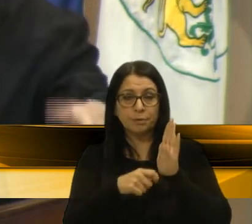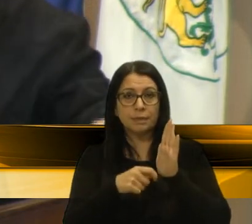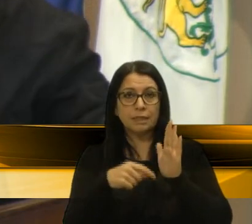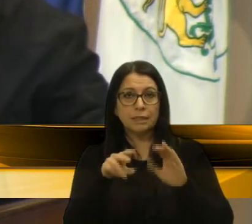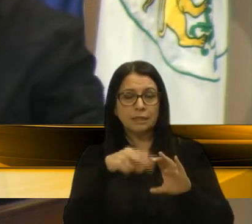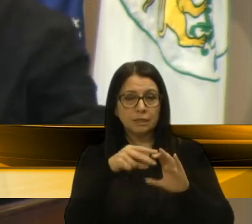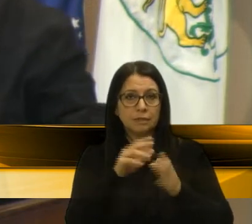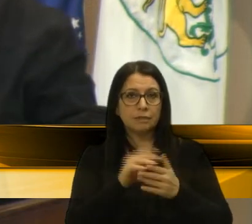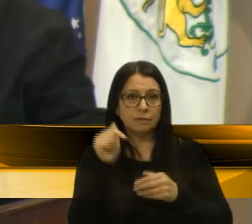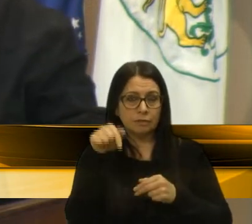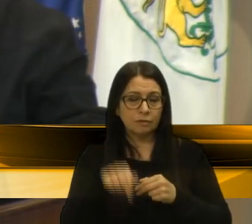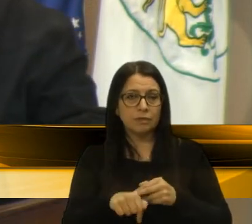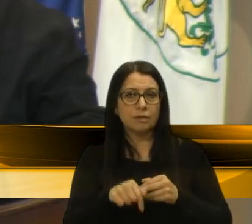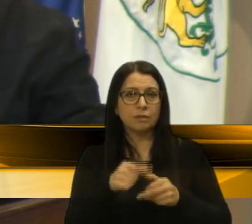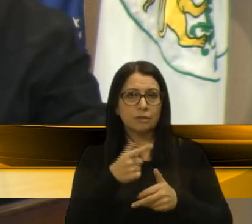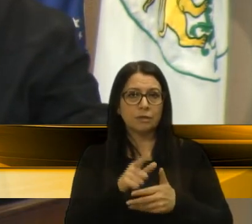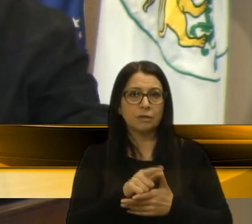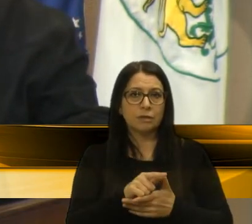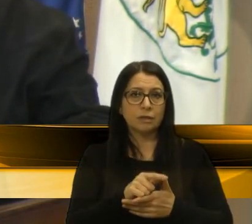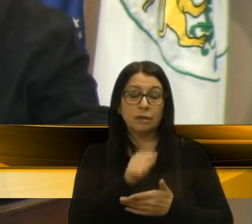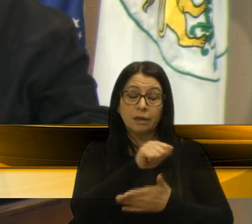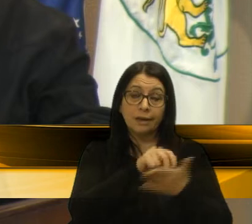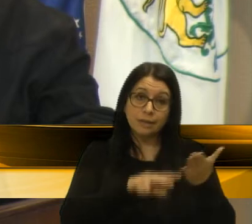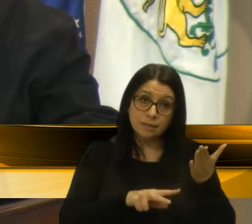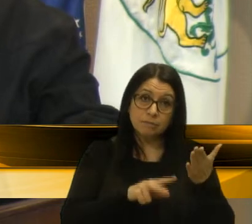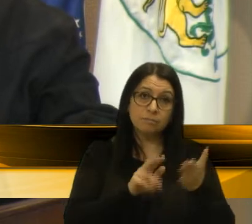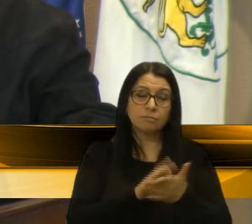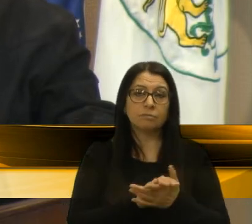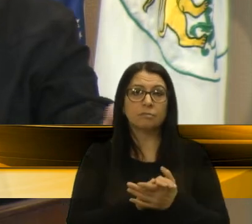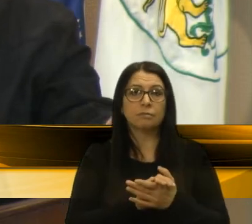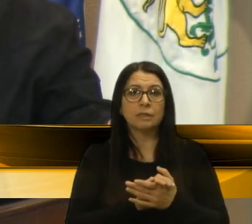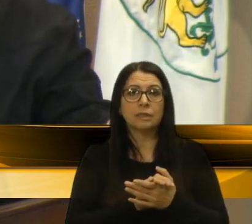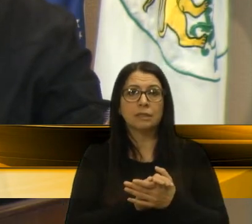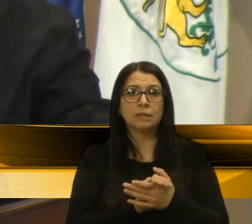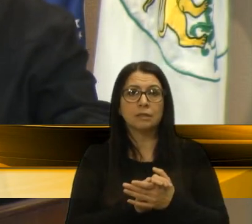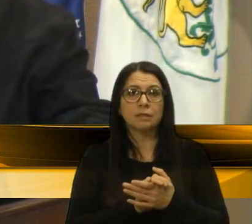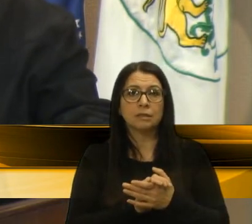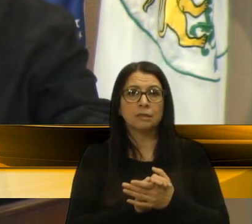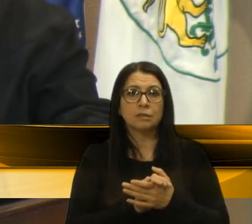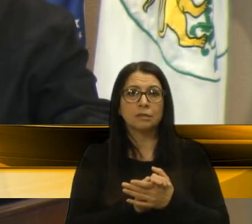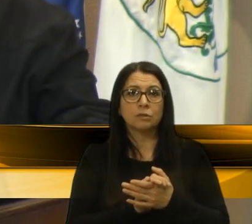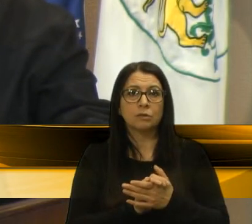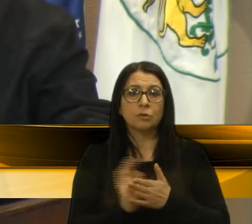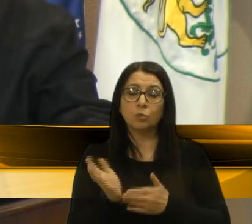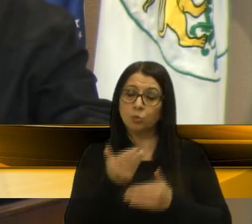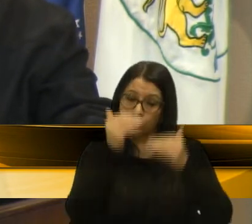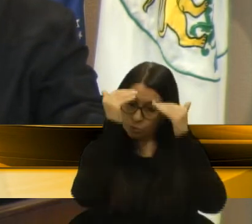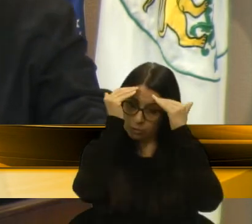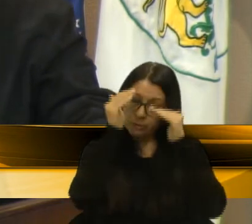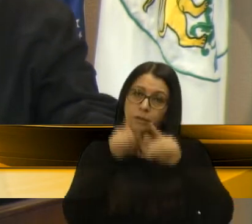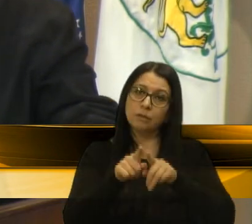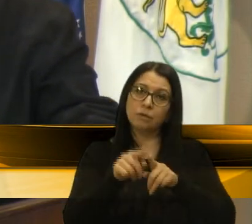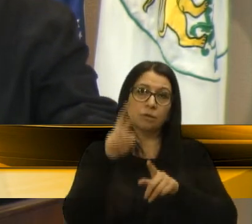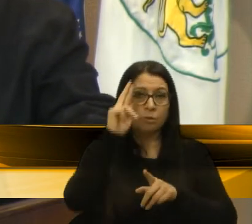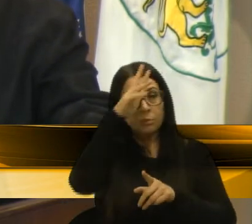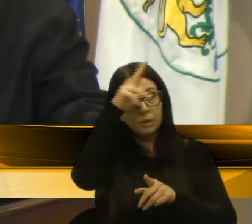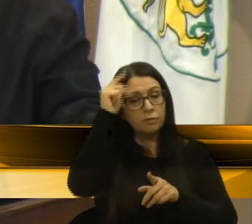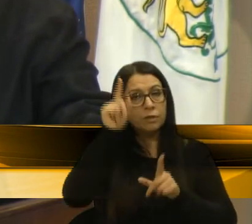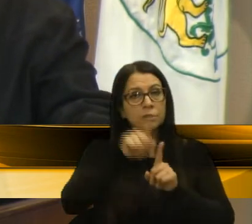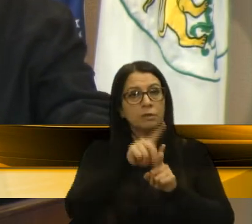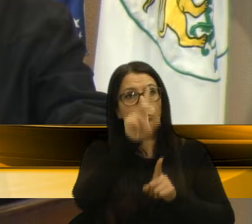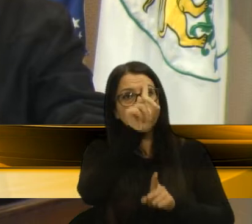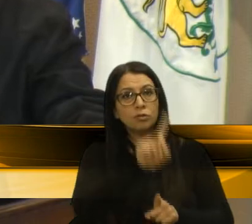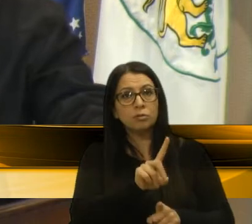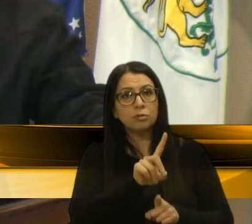Câmara vai vir analisá-las, né? E com todo respeito, o prefeito tem o